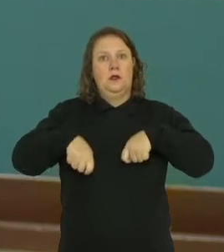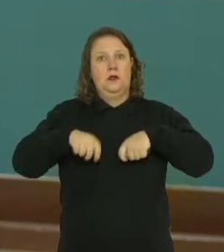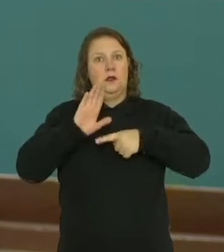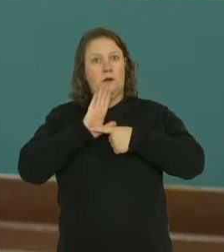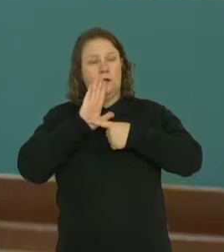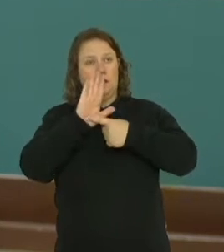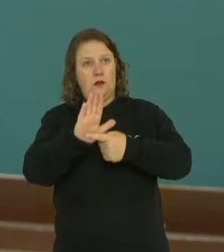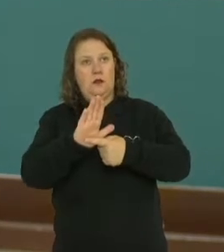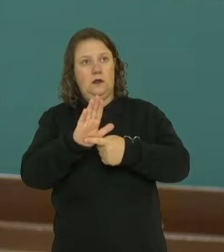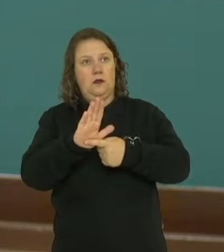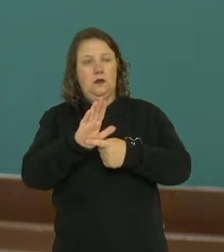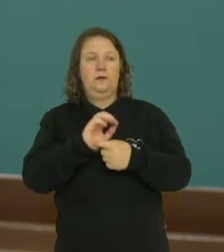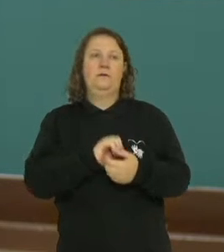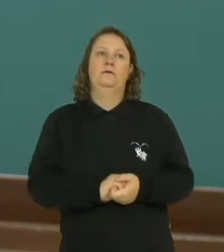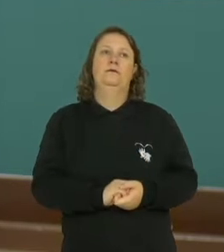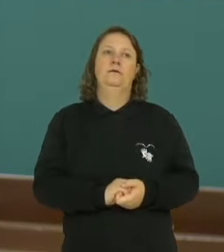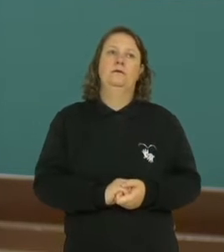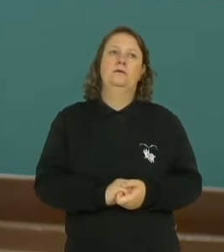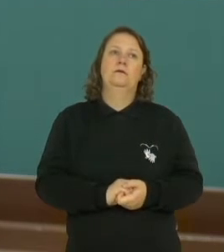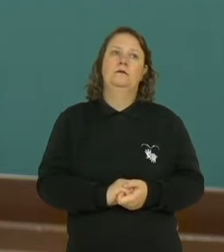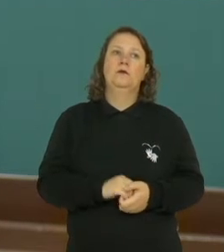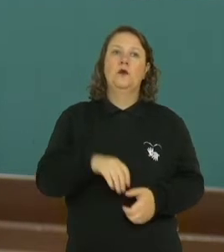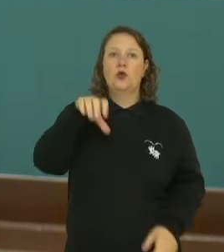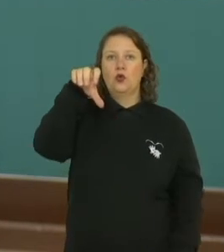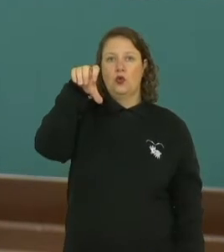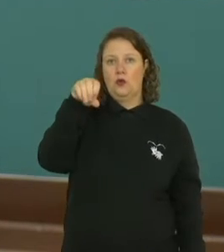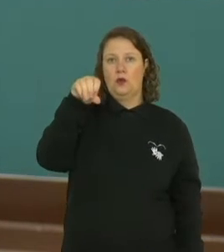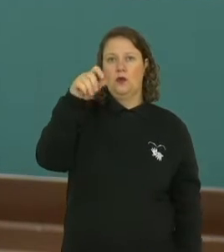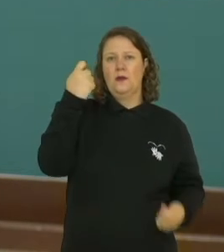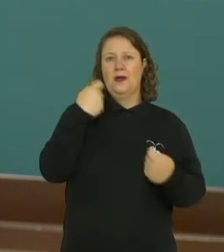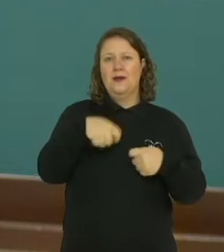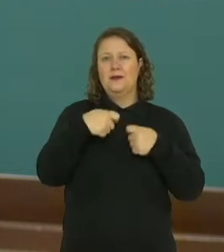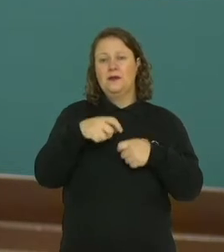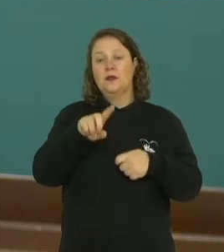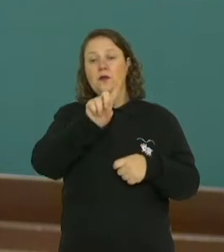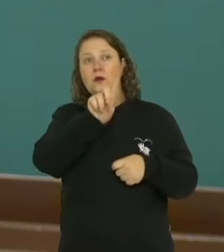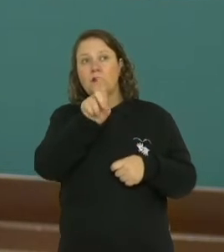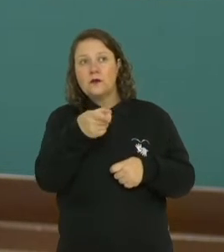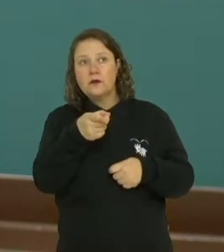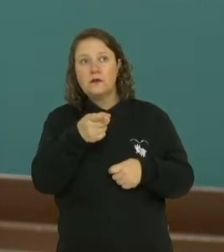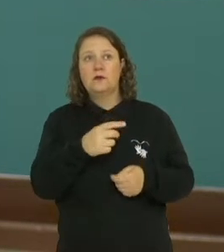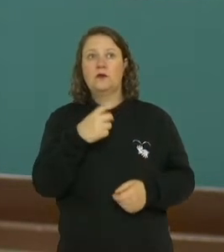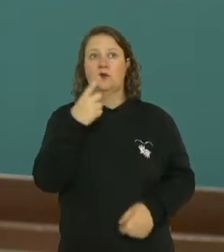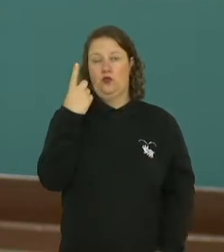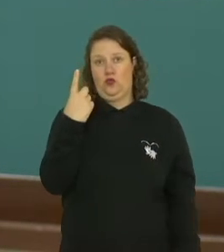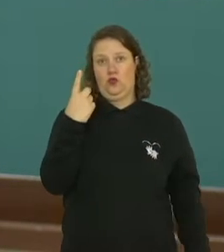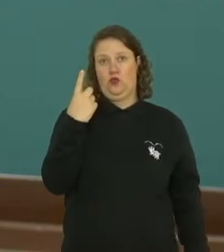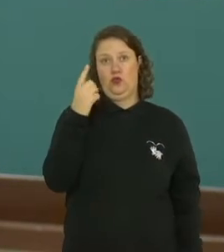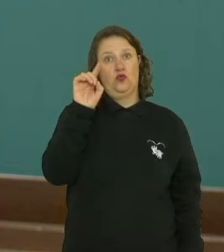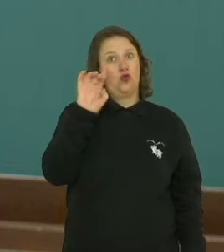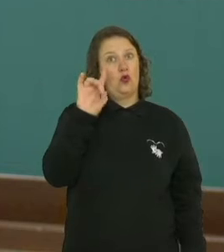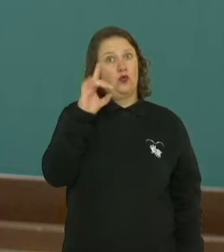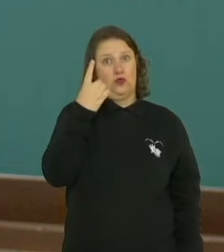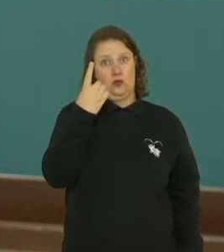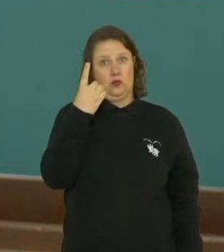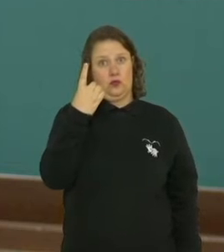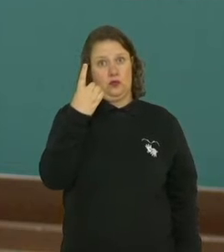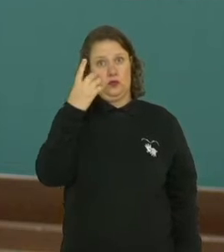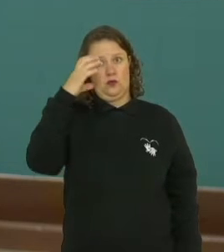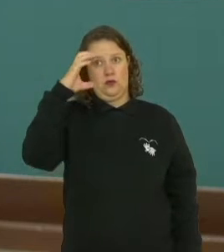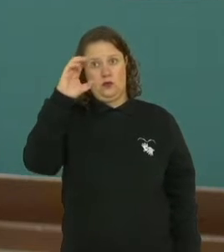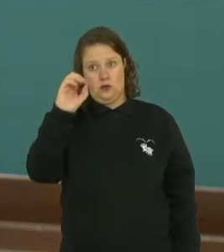casa decimal. Então, esse 90 eu vou ter que pôr uma vírgula, um número depois da vírgula. Então, venho de trás